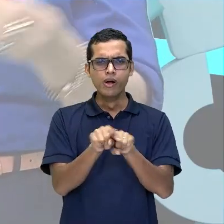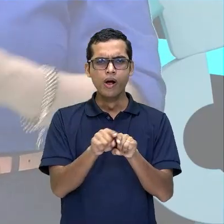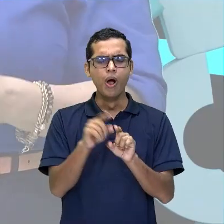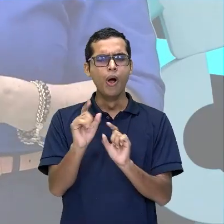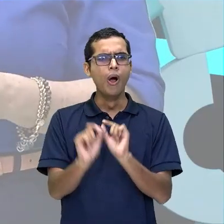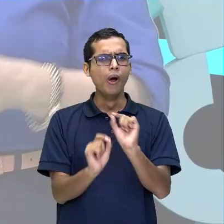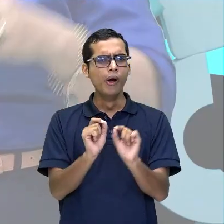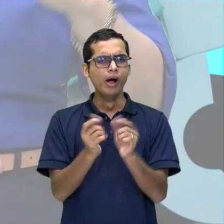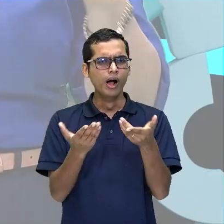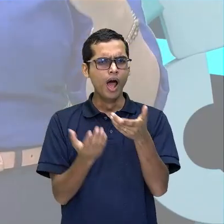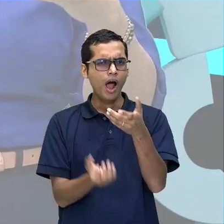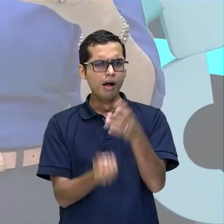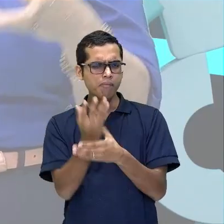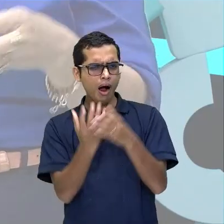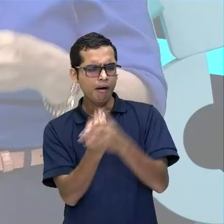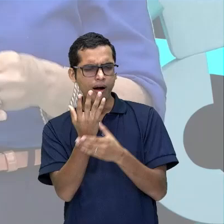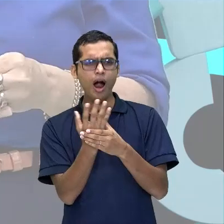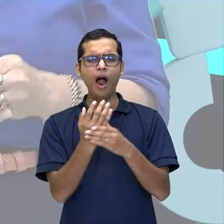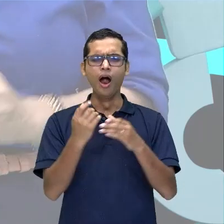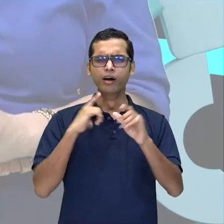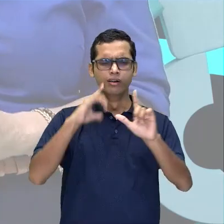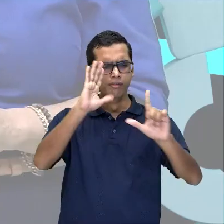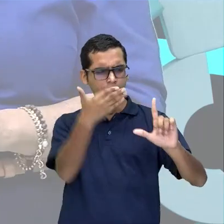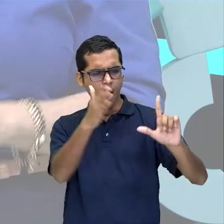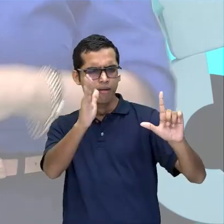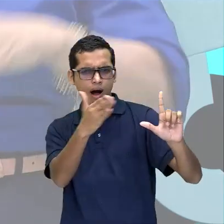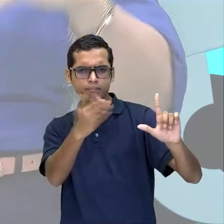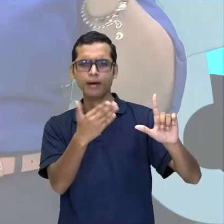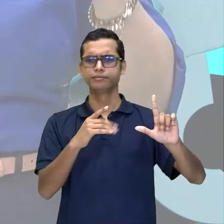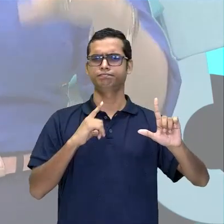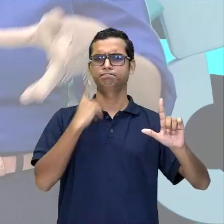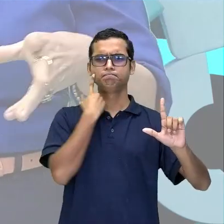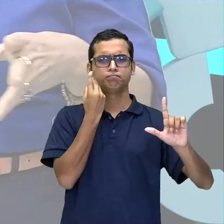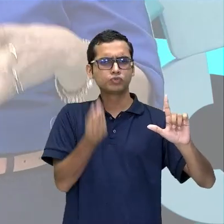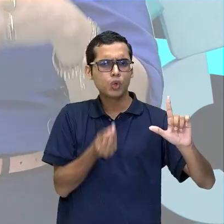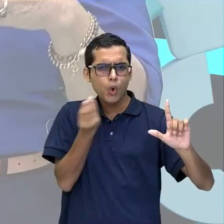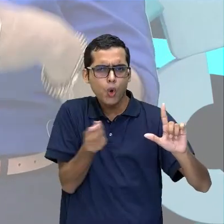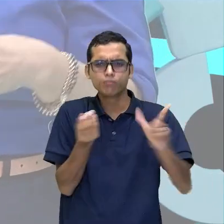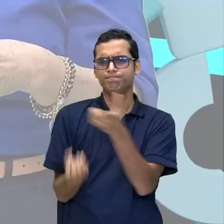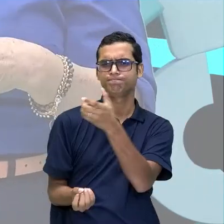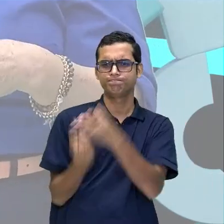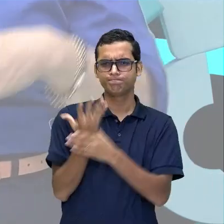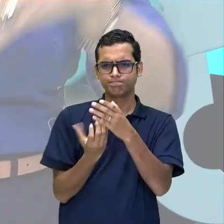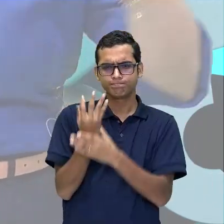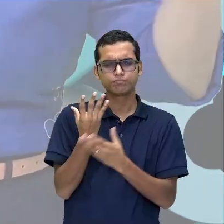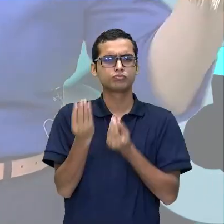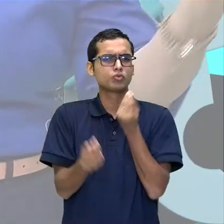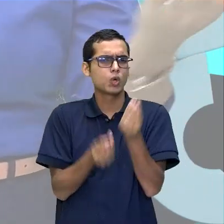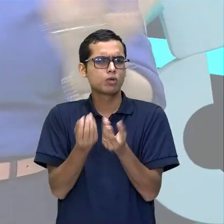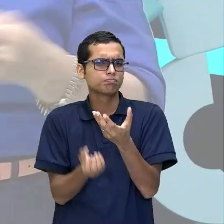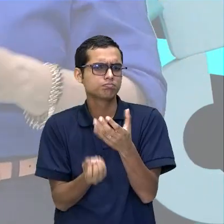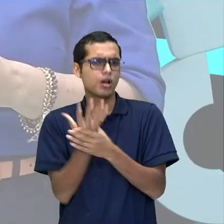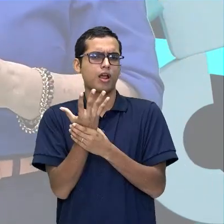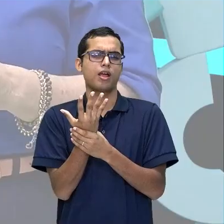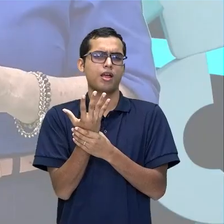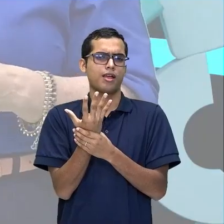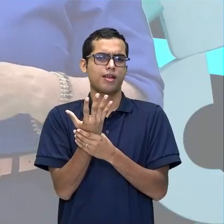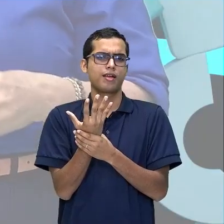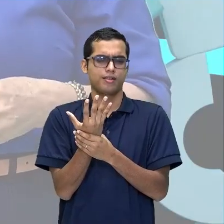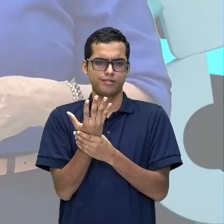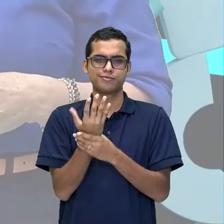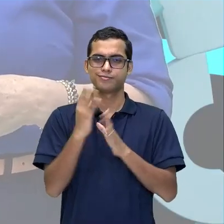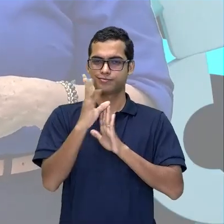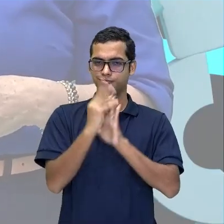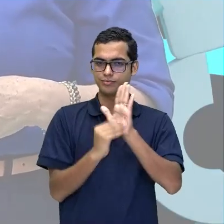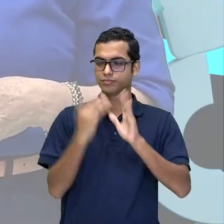produzir hipermídias. Quais são as ferramentas que vai utilizar para produzir hipermídia, para criar esse conteúdo